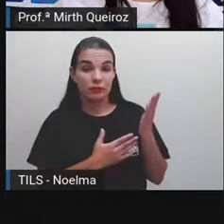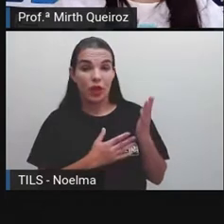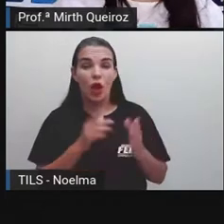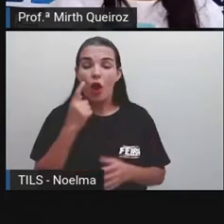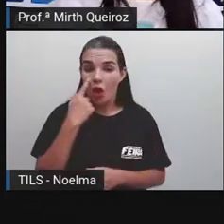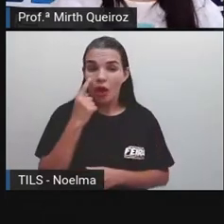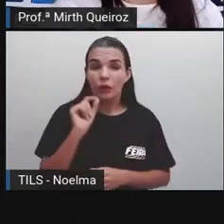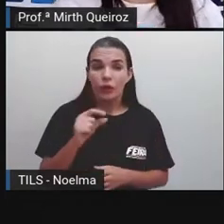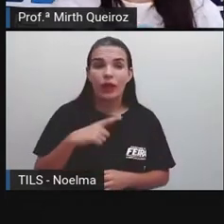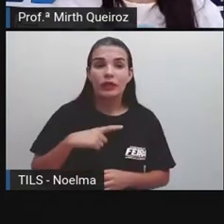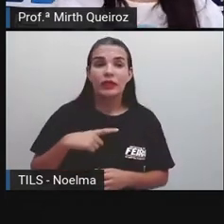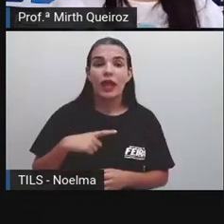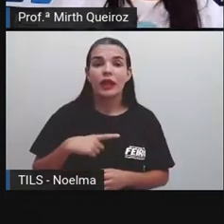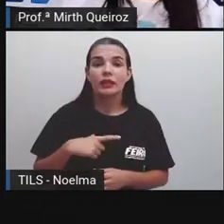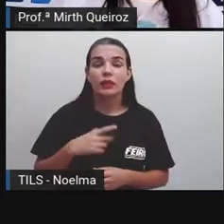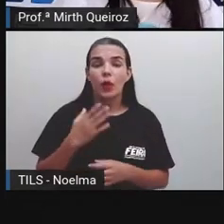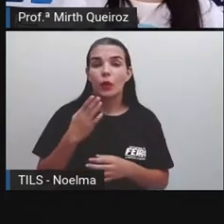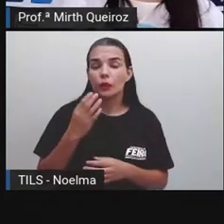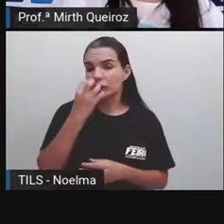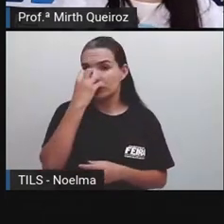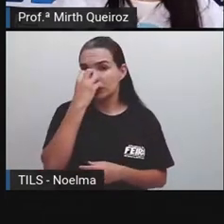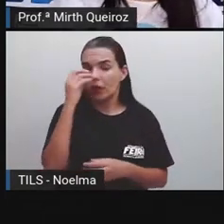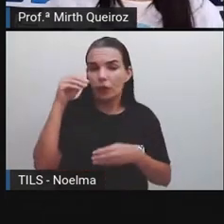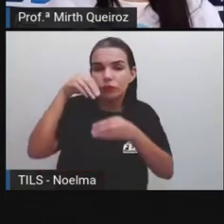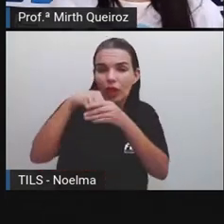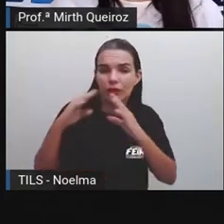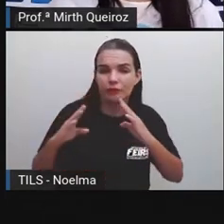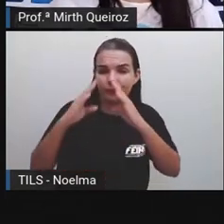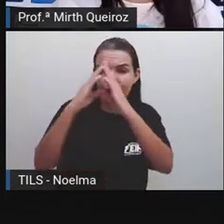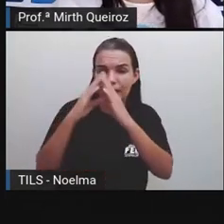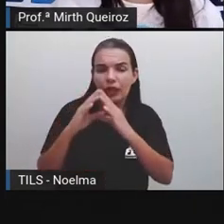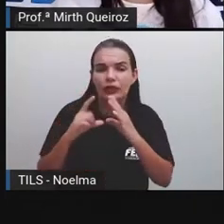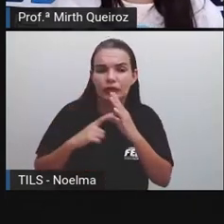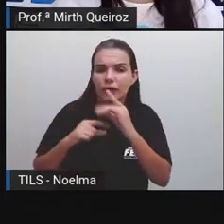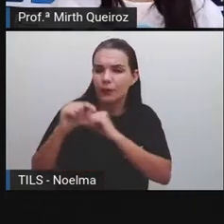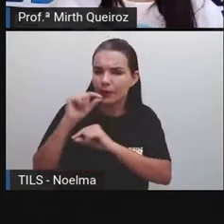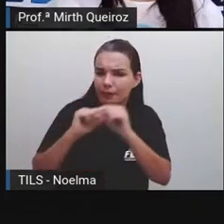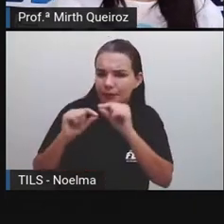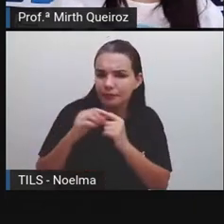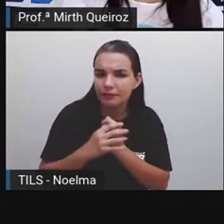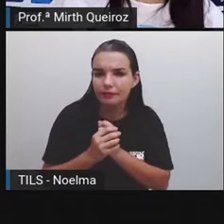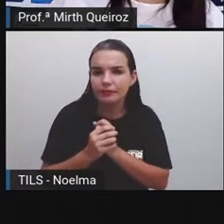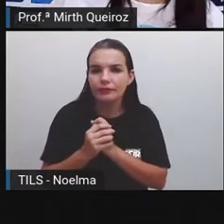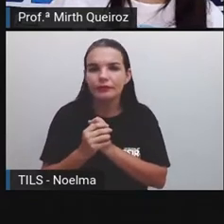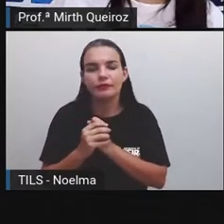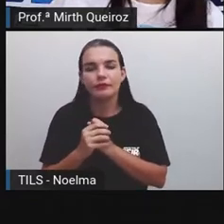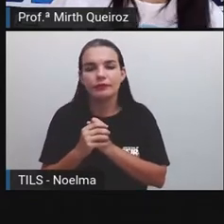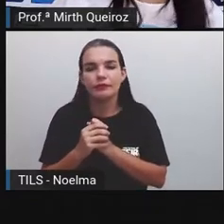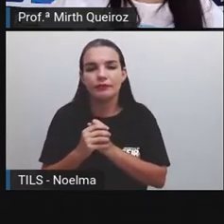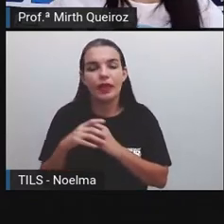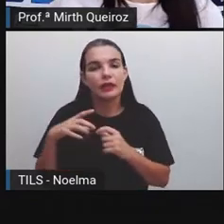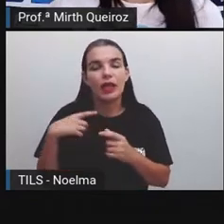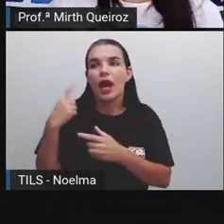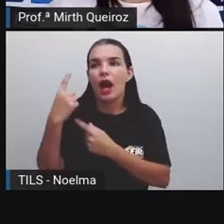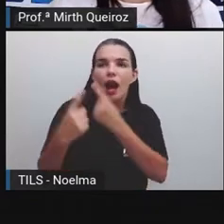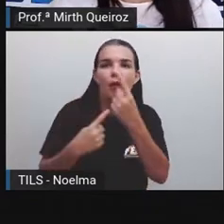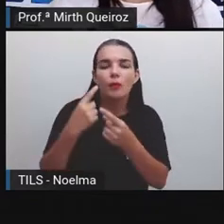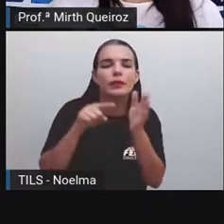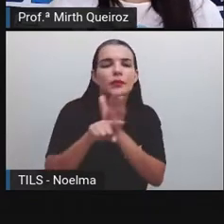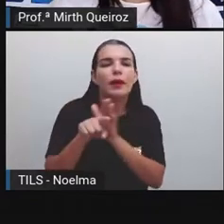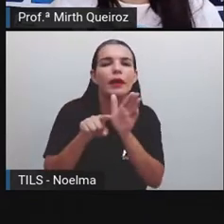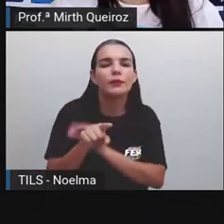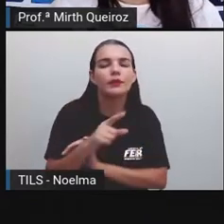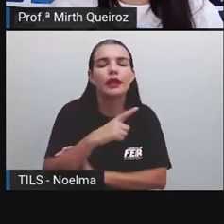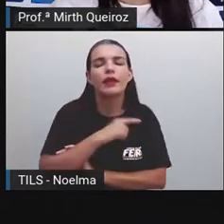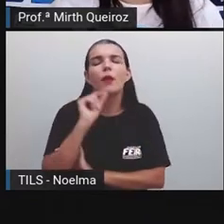Olha só o que que tem no circo. Lá no início da aula, eu fiz algumas perguntinhas para vocês. E dentre essas perguntas, eu perguntei o que